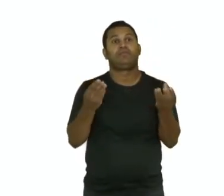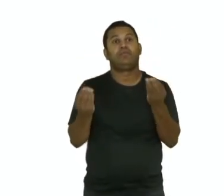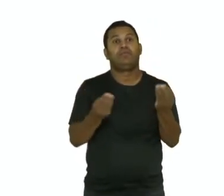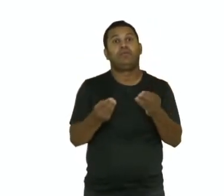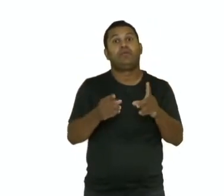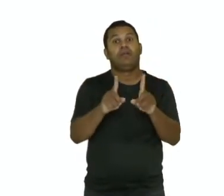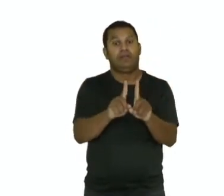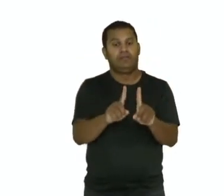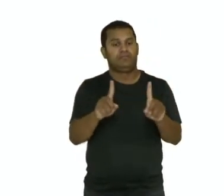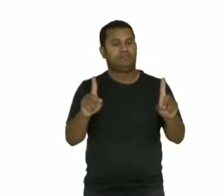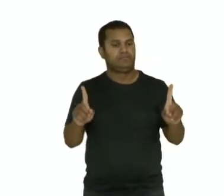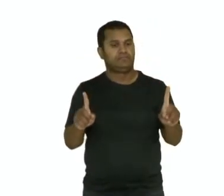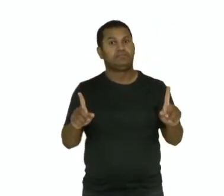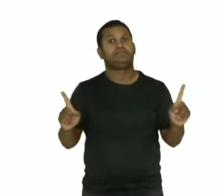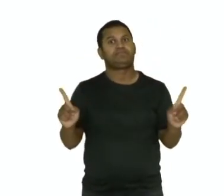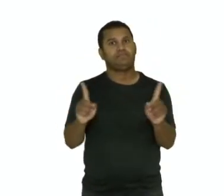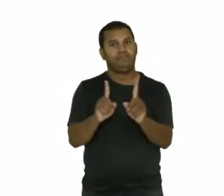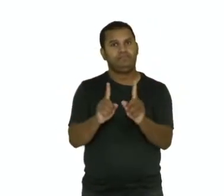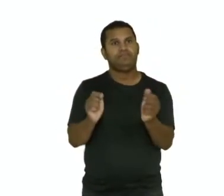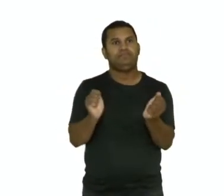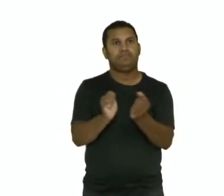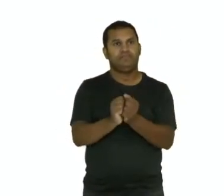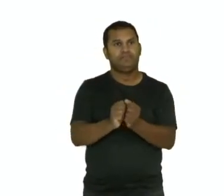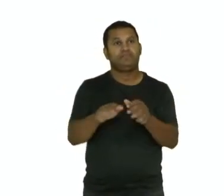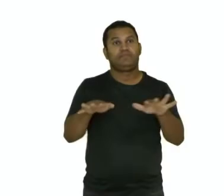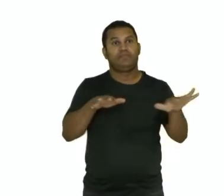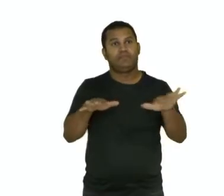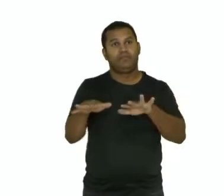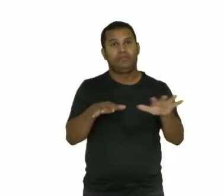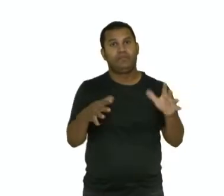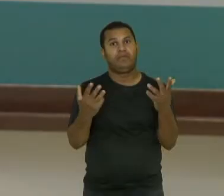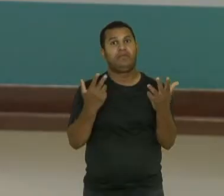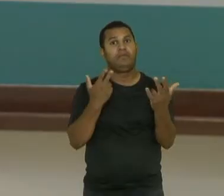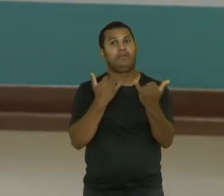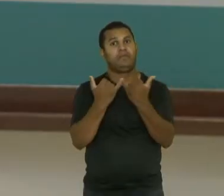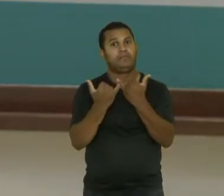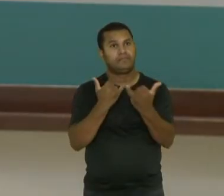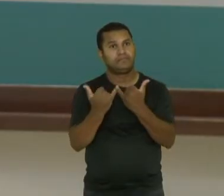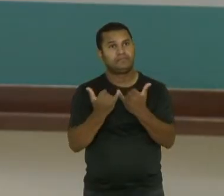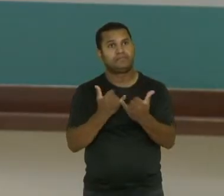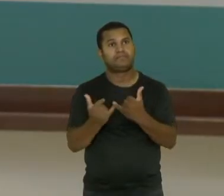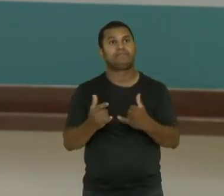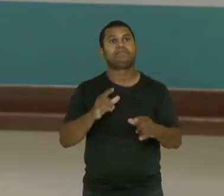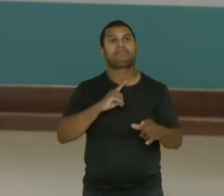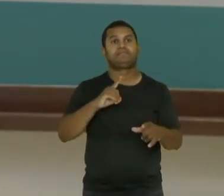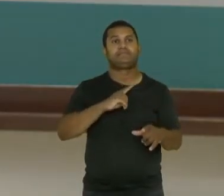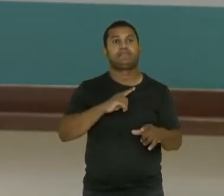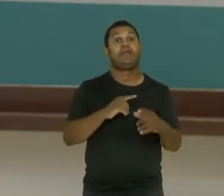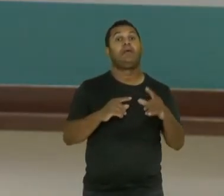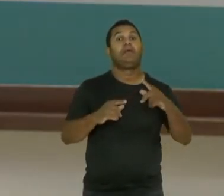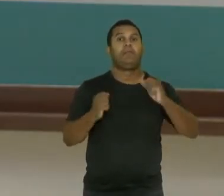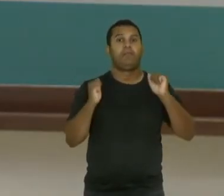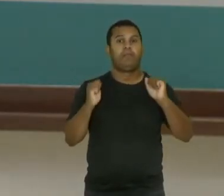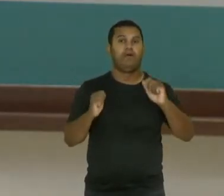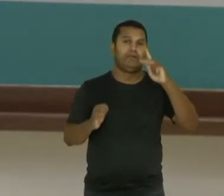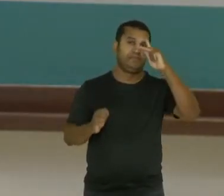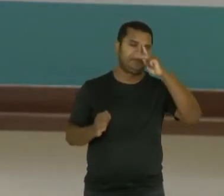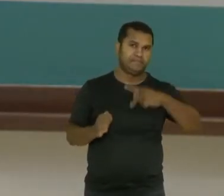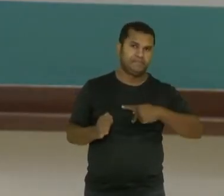uma década, dos anos 50 até os anos 60, e que lá no final da década de 90